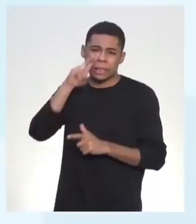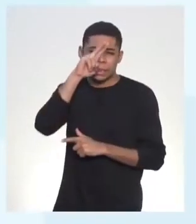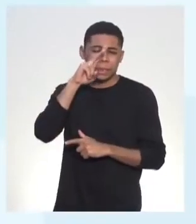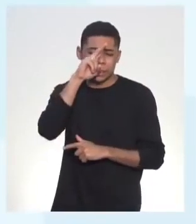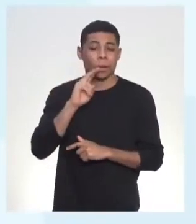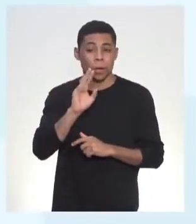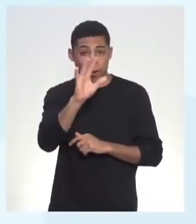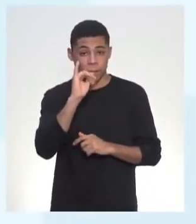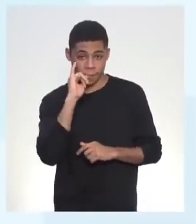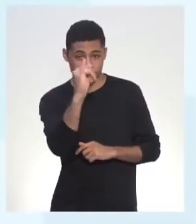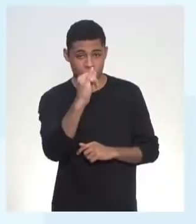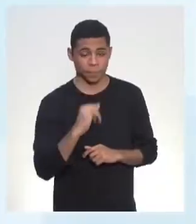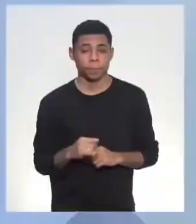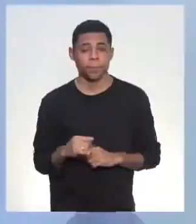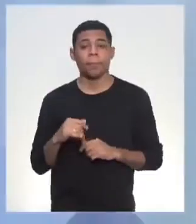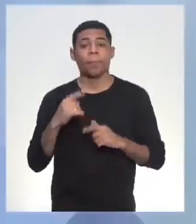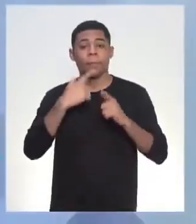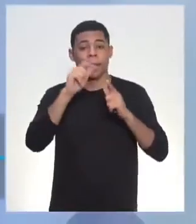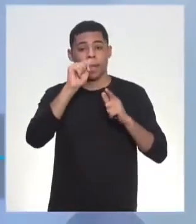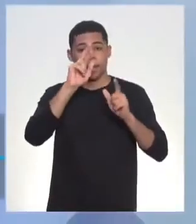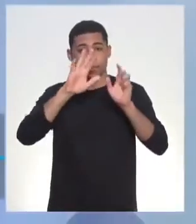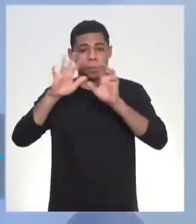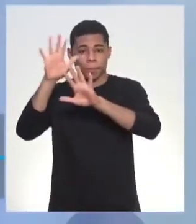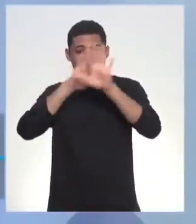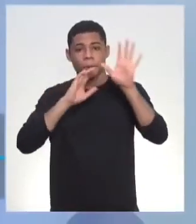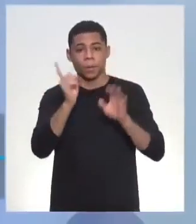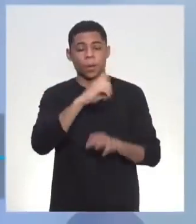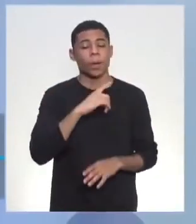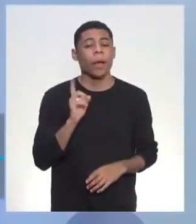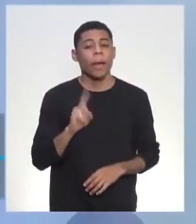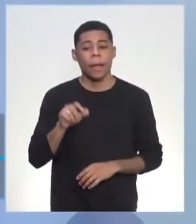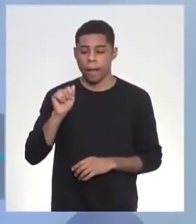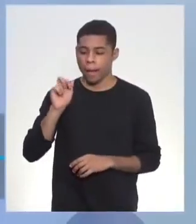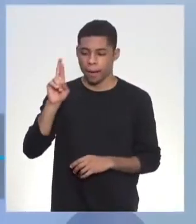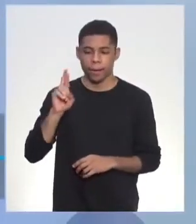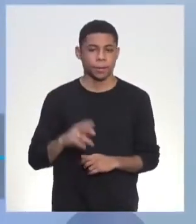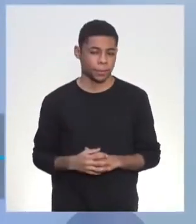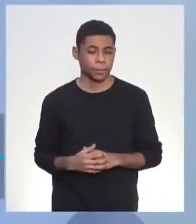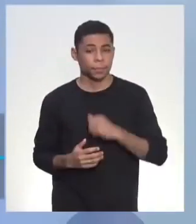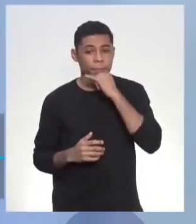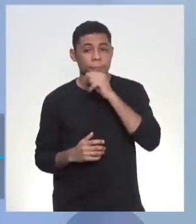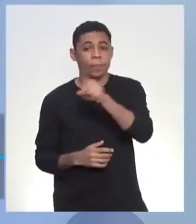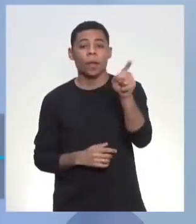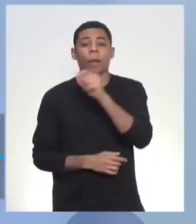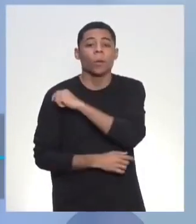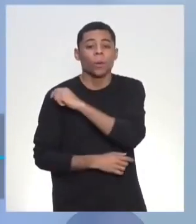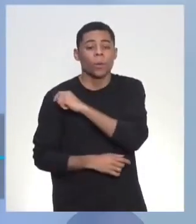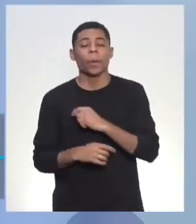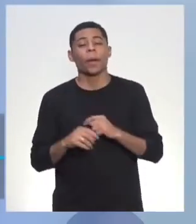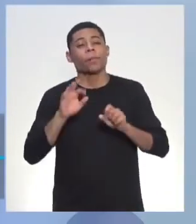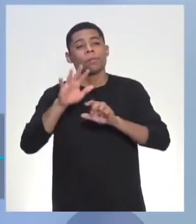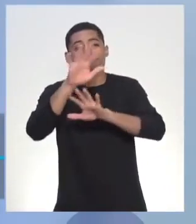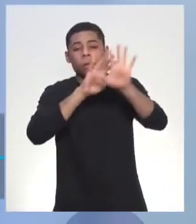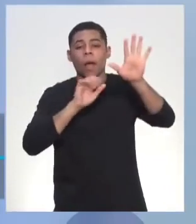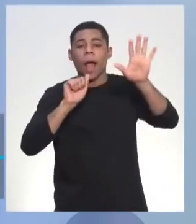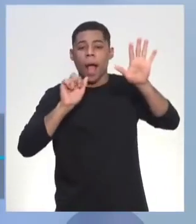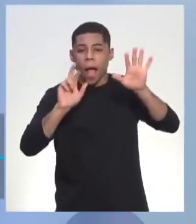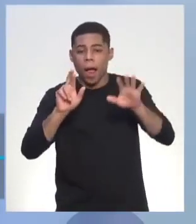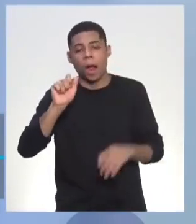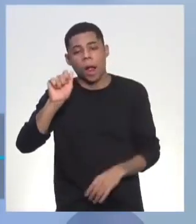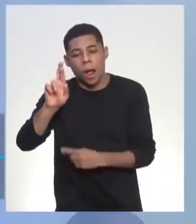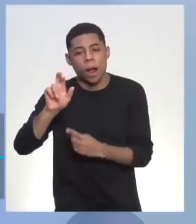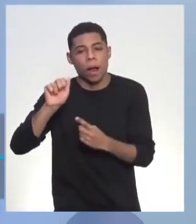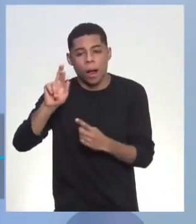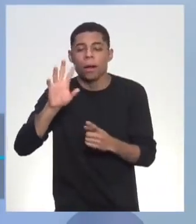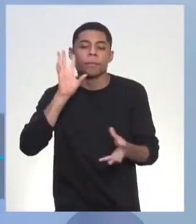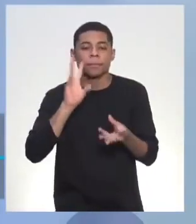poluição atmosférica, a gente comumente usa poluição do ar. Então, os alunos estão acostumados a falar poluição do ar. Então, essa é